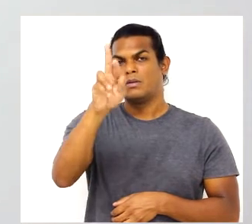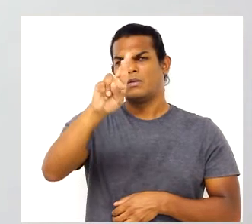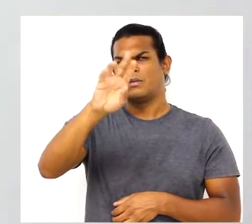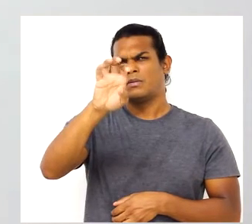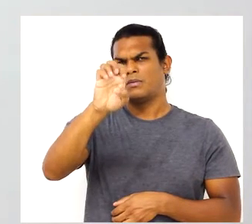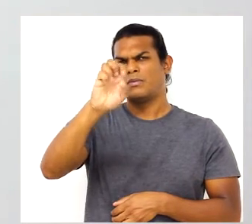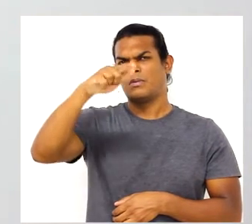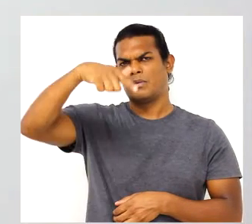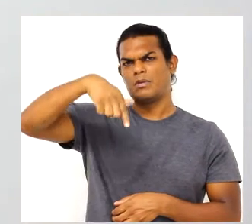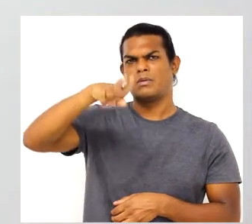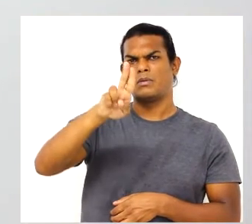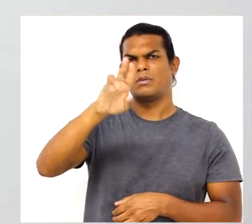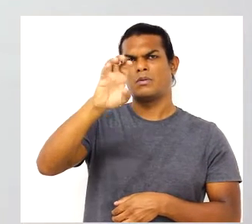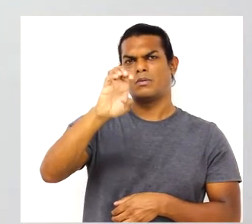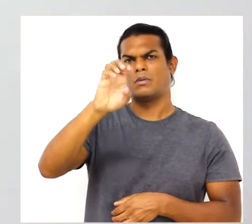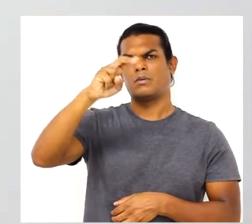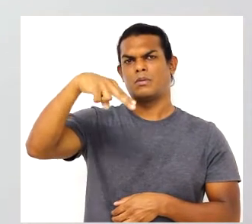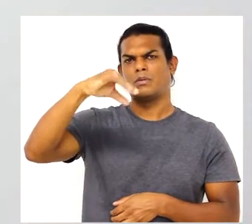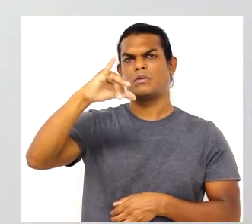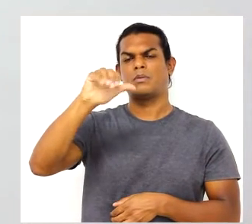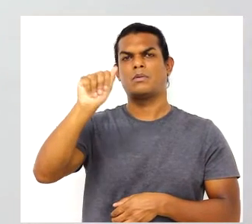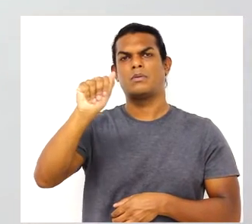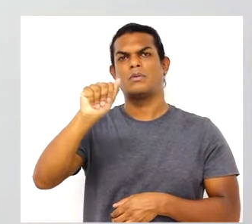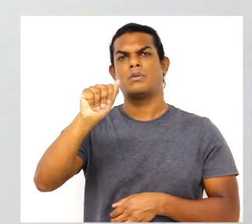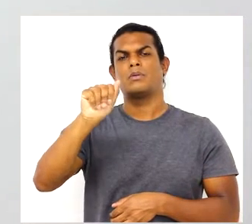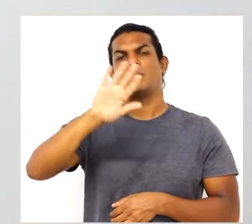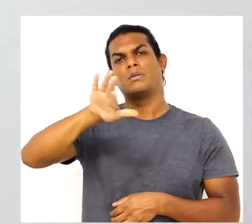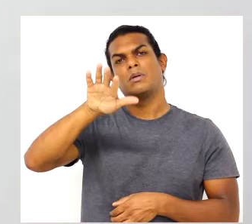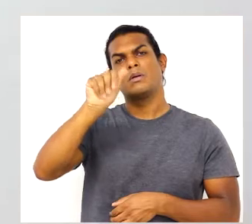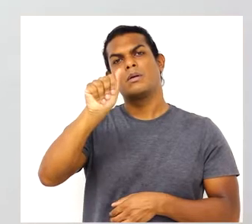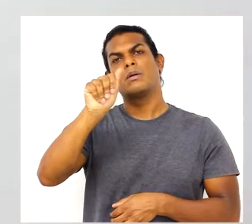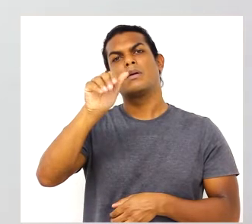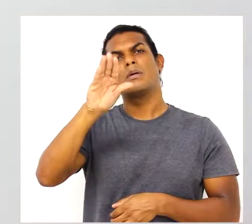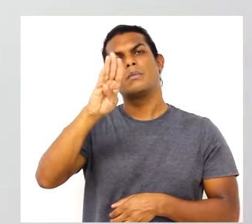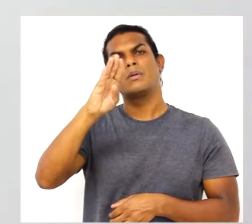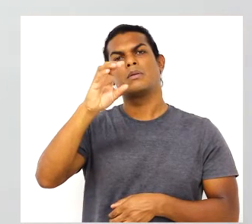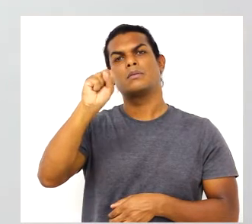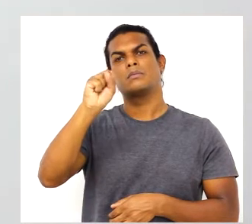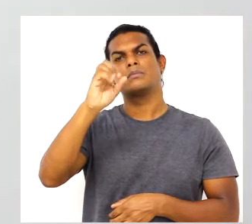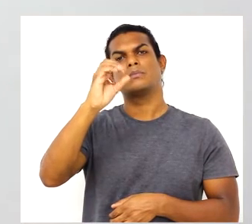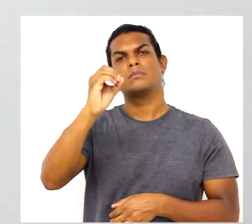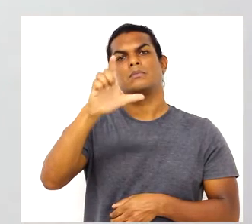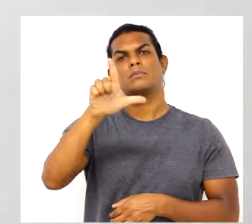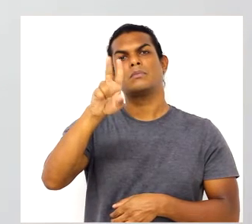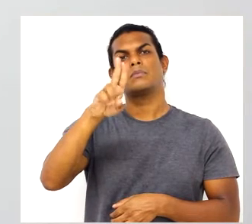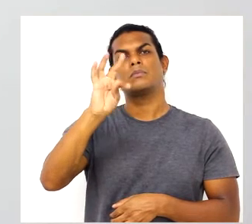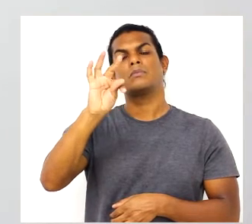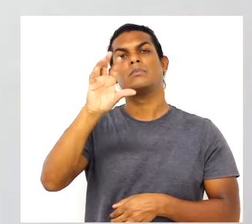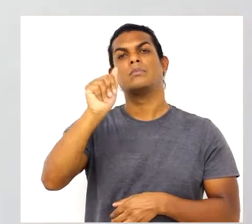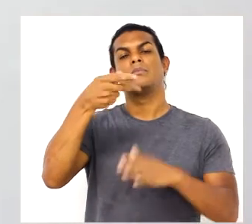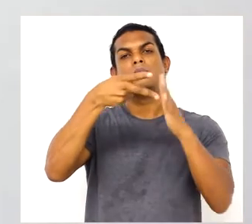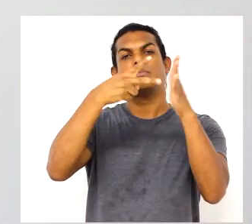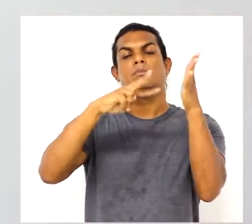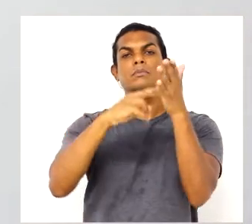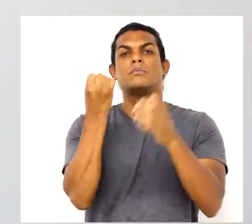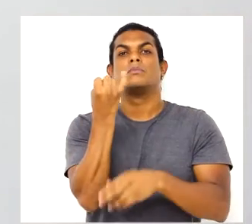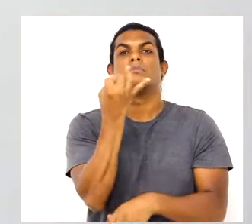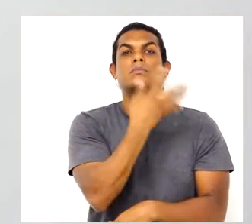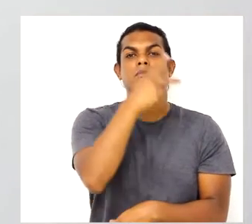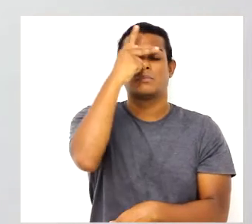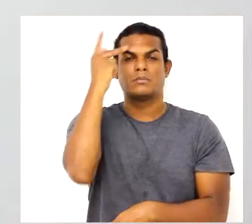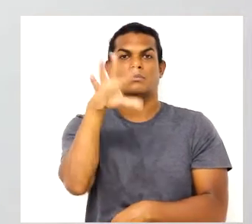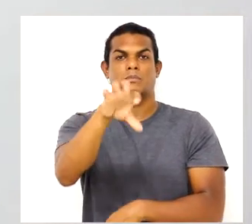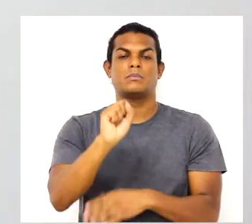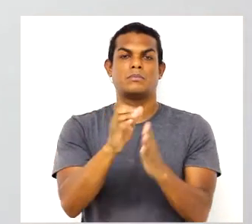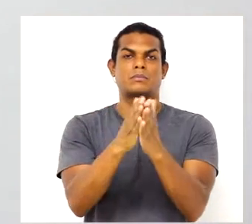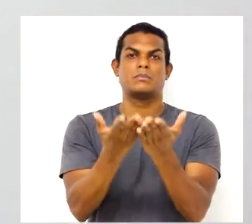absoluta significa a quantidade de pessoas que retiraram a quantidade de livros. Então, é simples